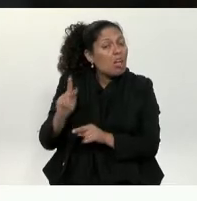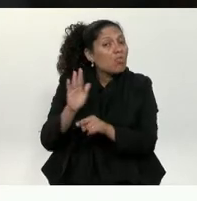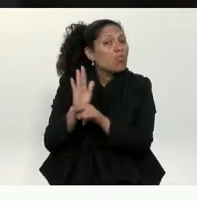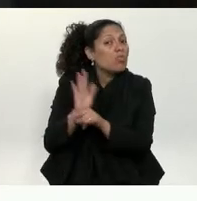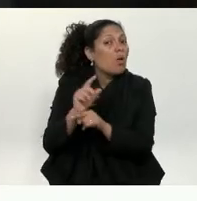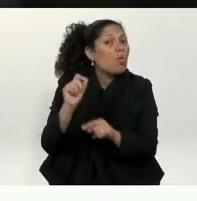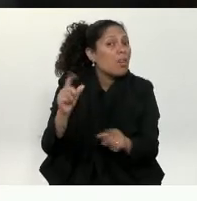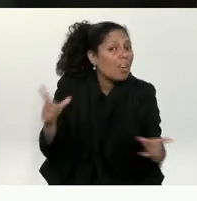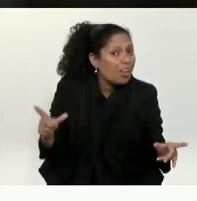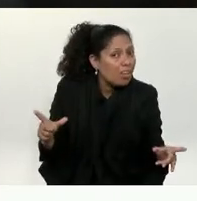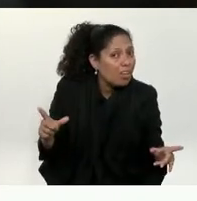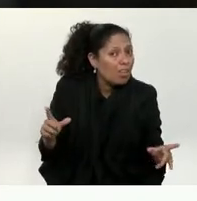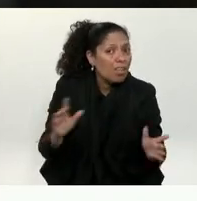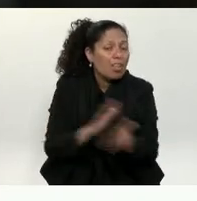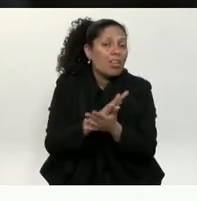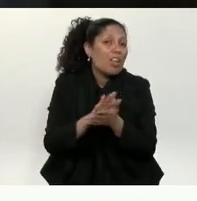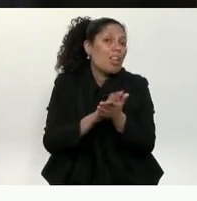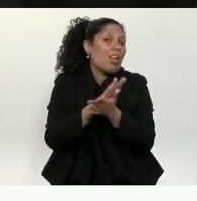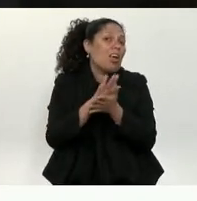é o concedente